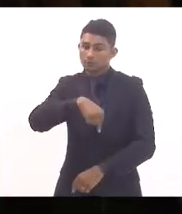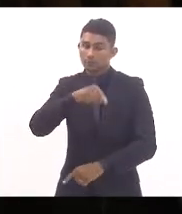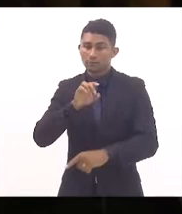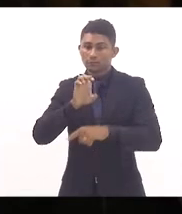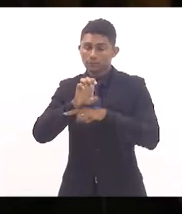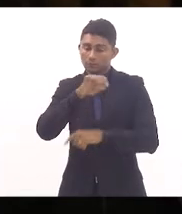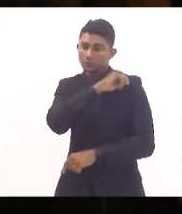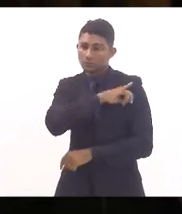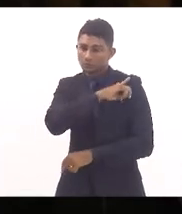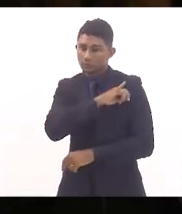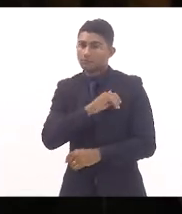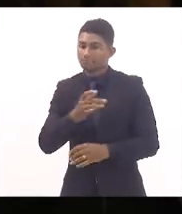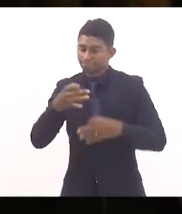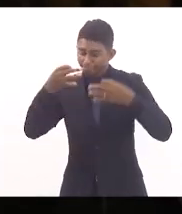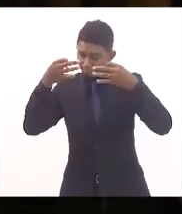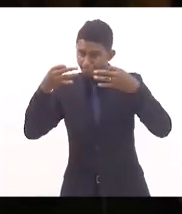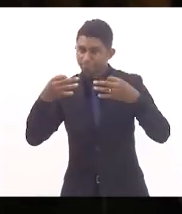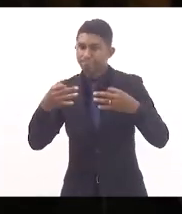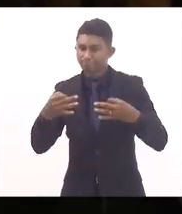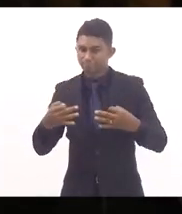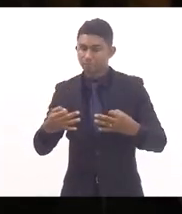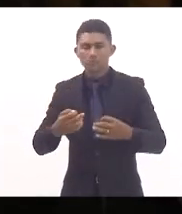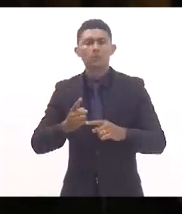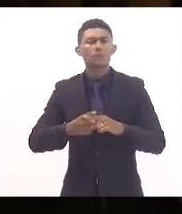Janeiro, que tenta